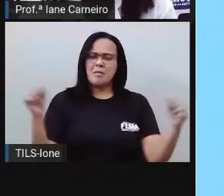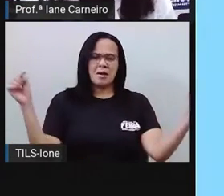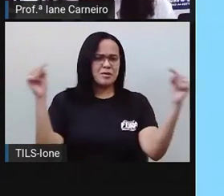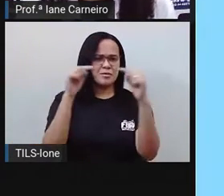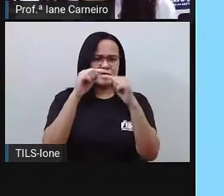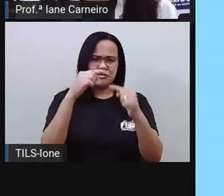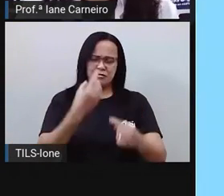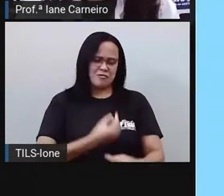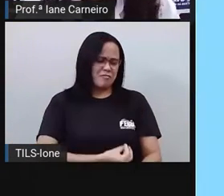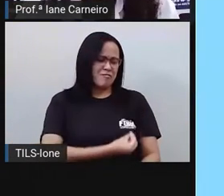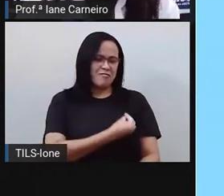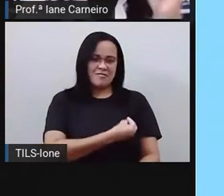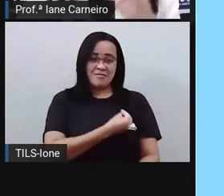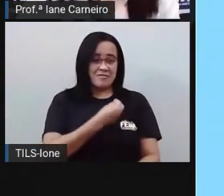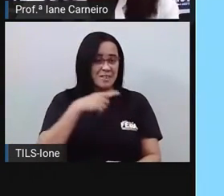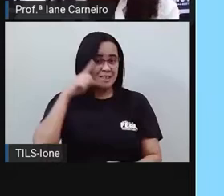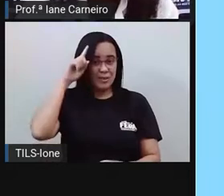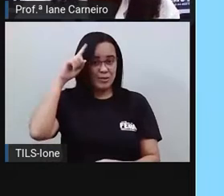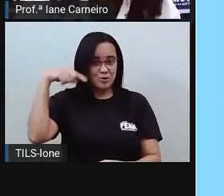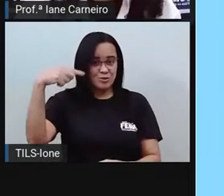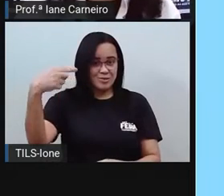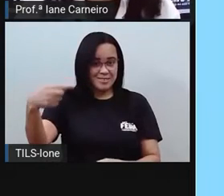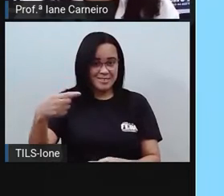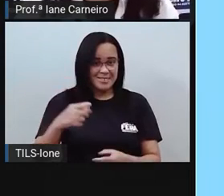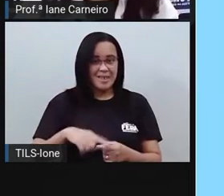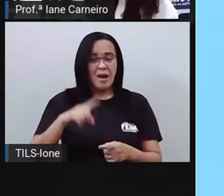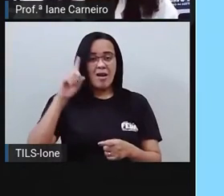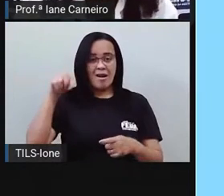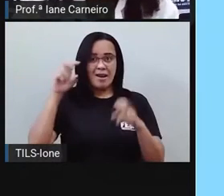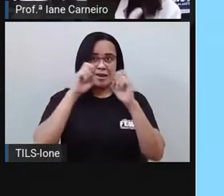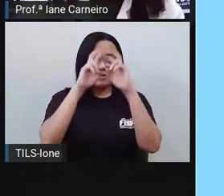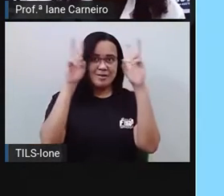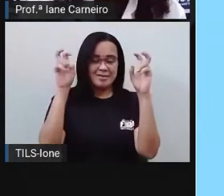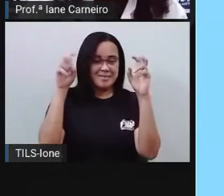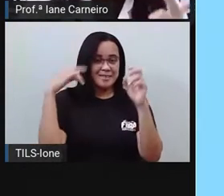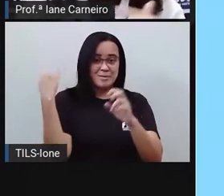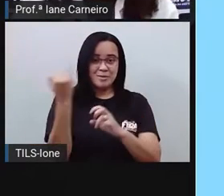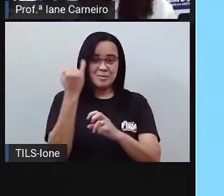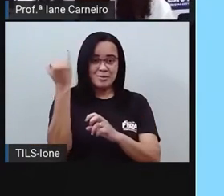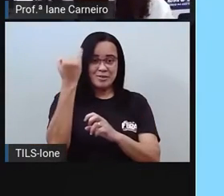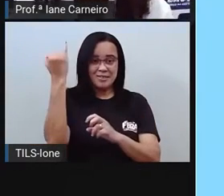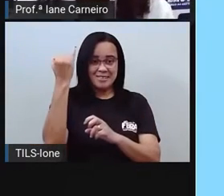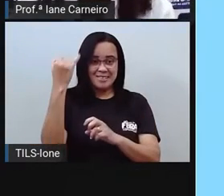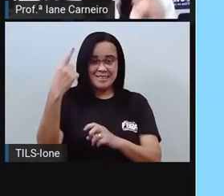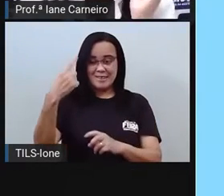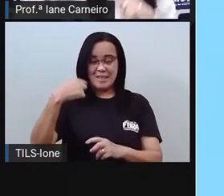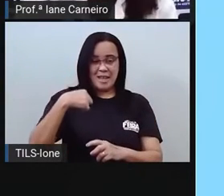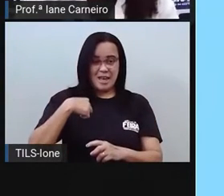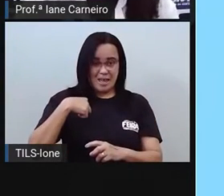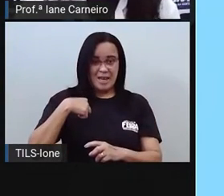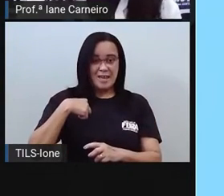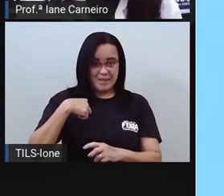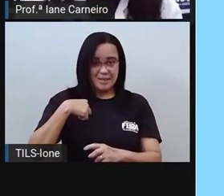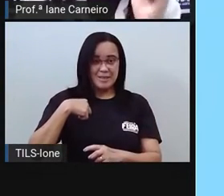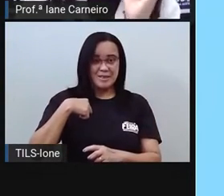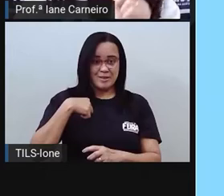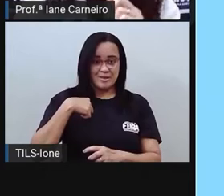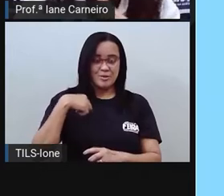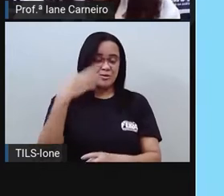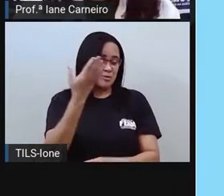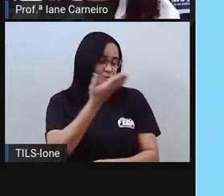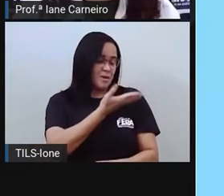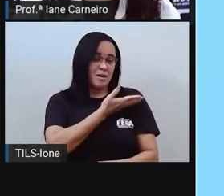nosso dia a dia, tá certo? Olha só que interessante esse tema. Eu, meus amigos, o mundo e